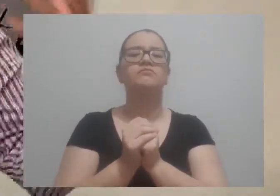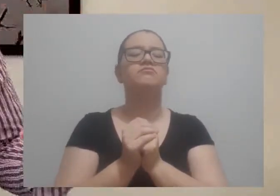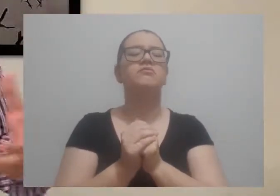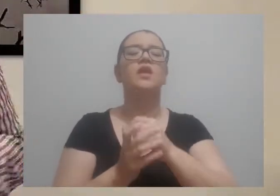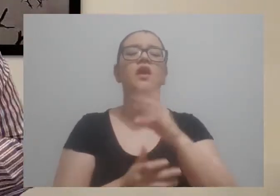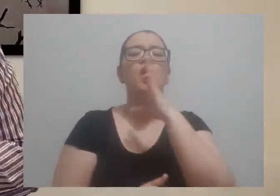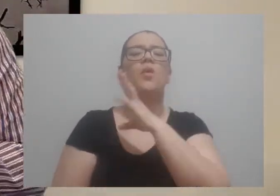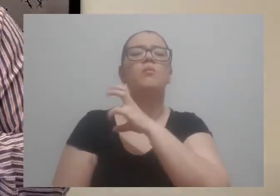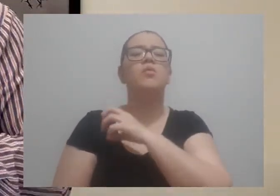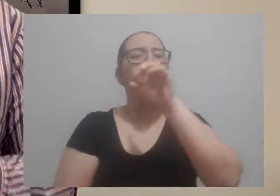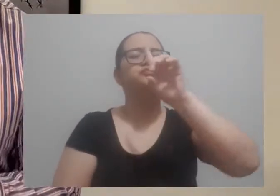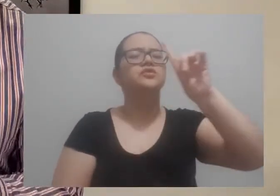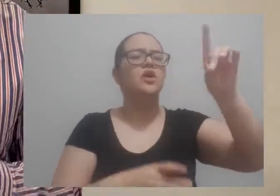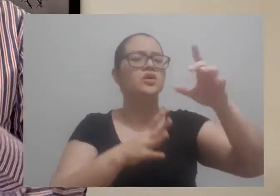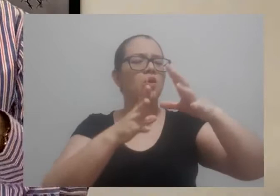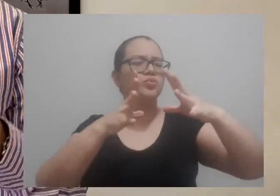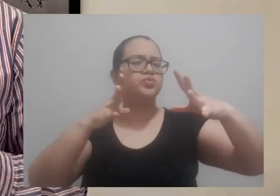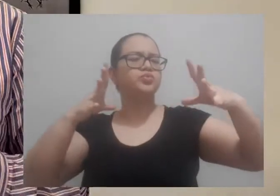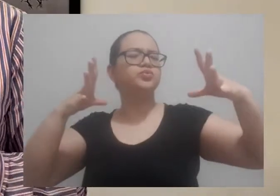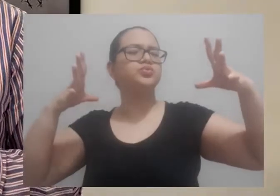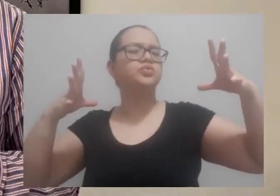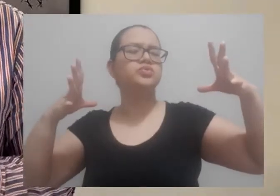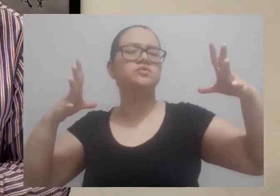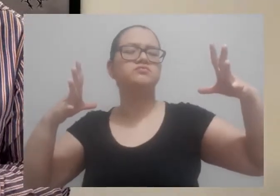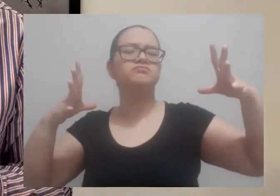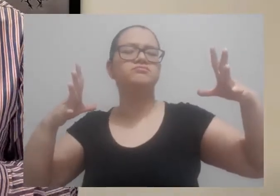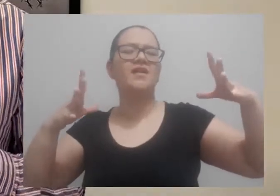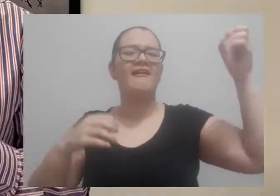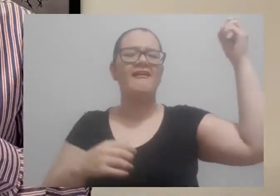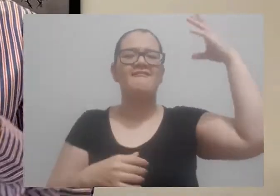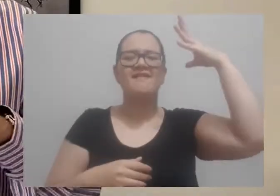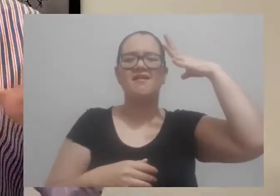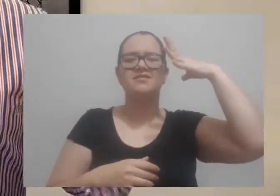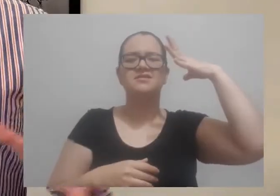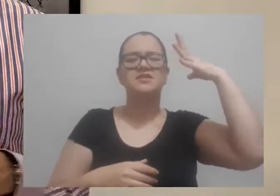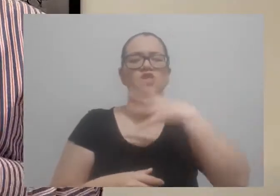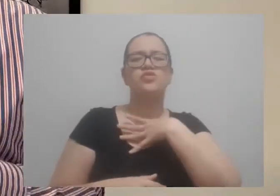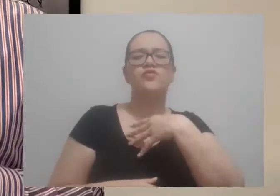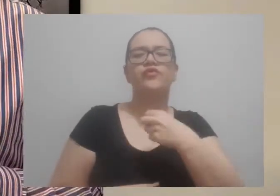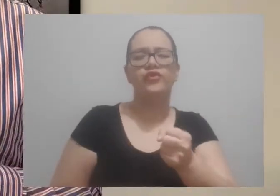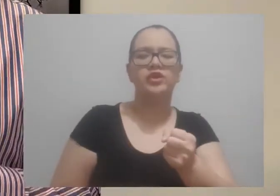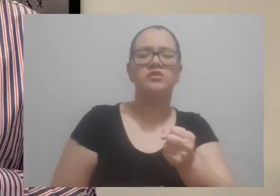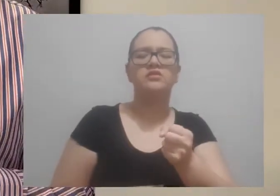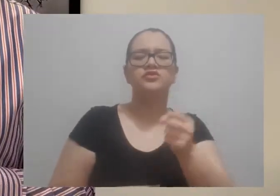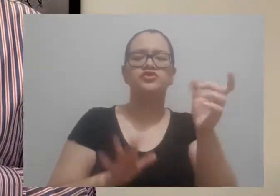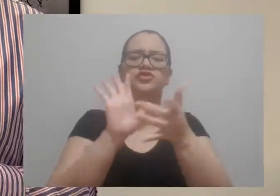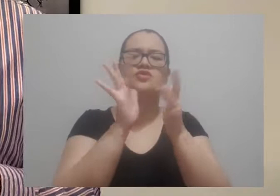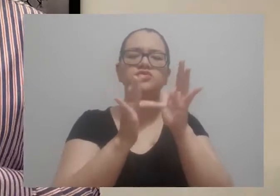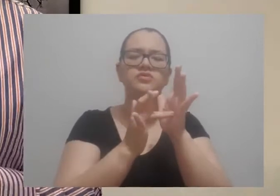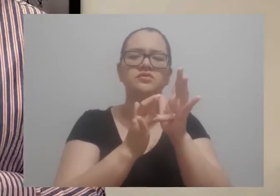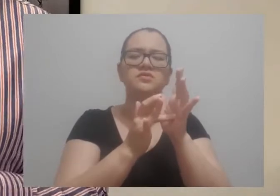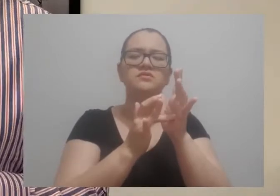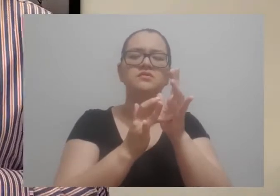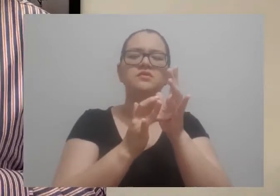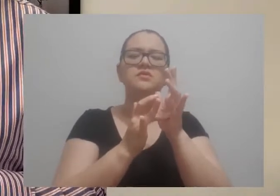de Deus, o amor imensurável, que a graça do Filho e a comunhão e a consolação do Espírito Santo